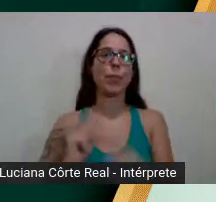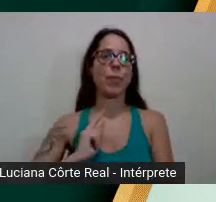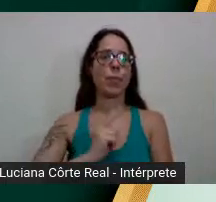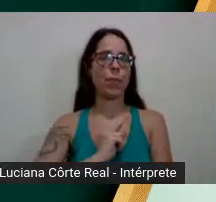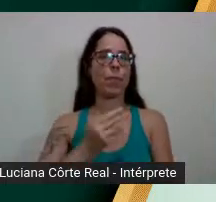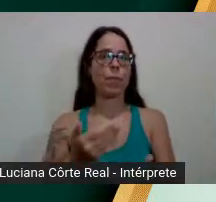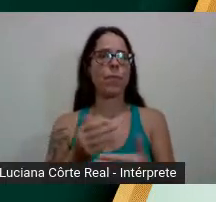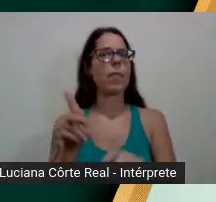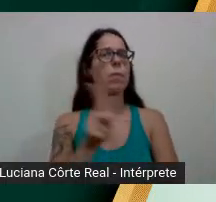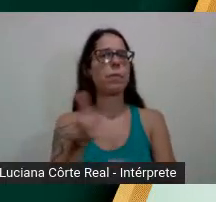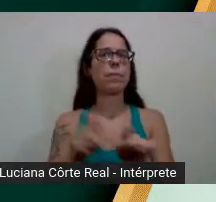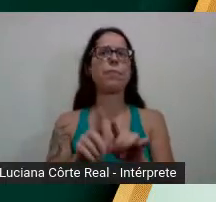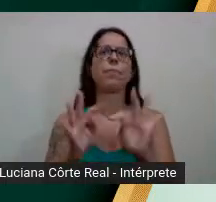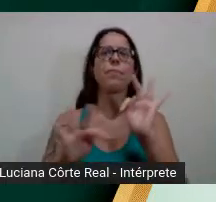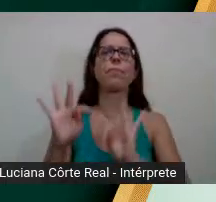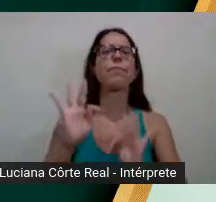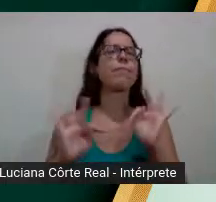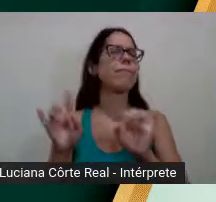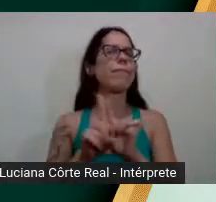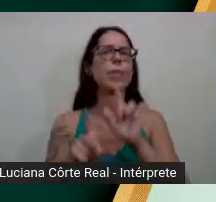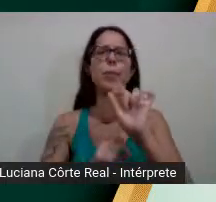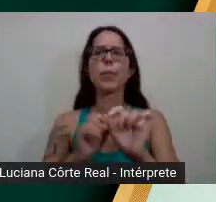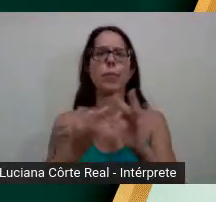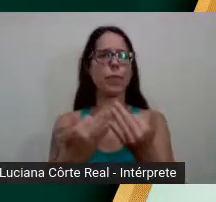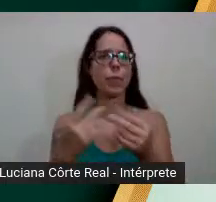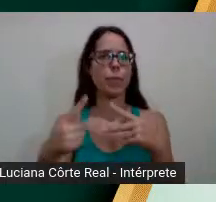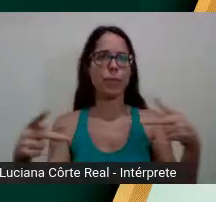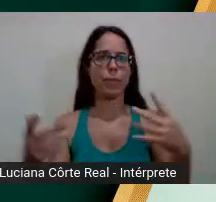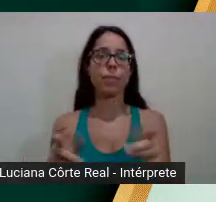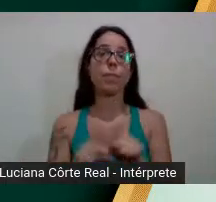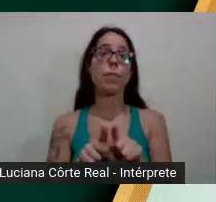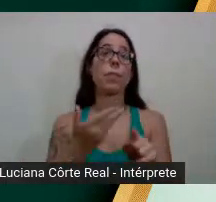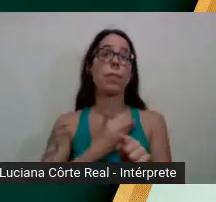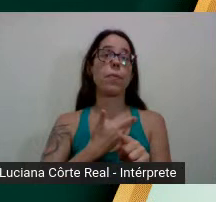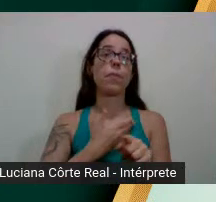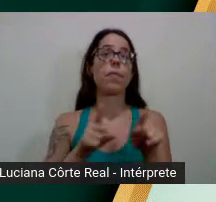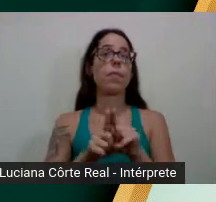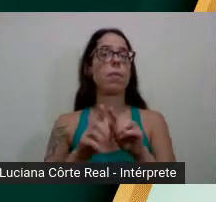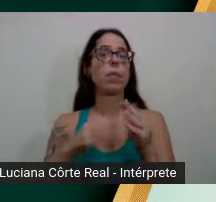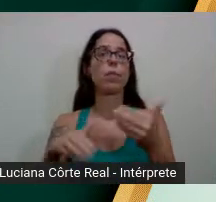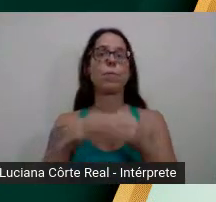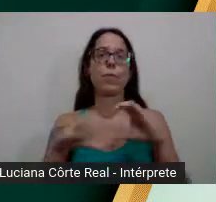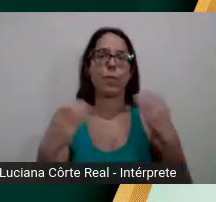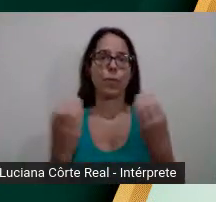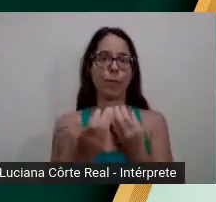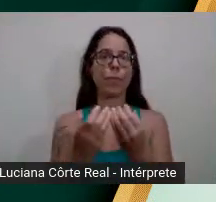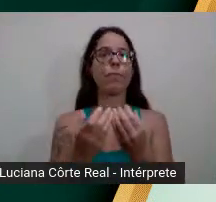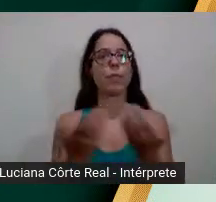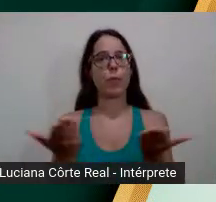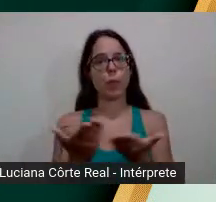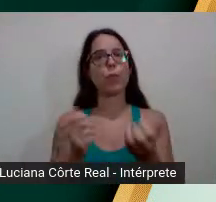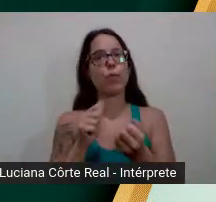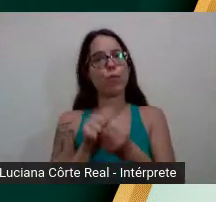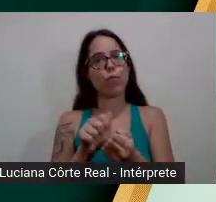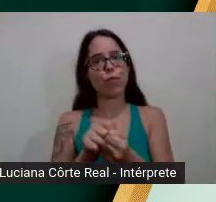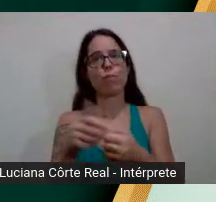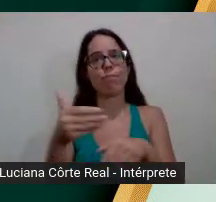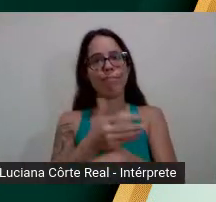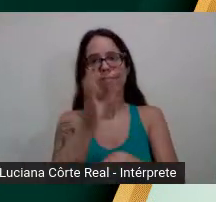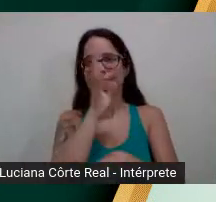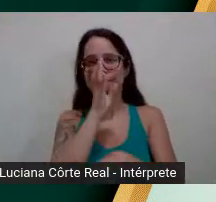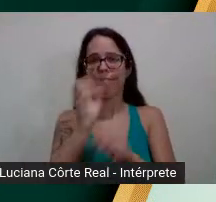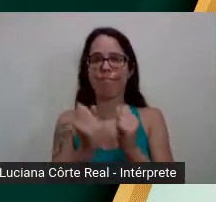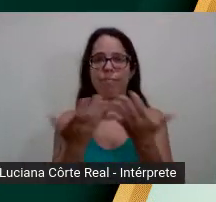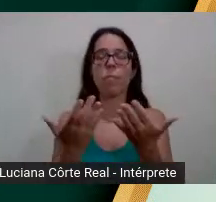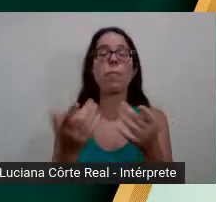professores, técnicos, seus familiares, amigos e a toda a comunidade que nos acompanha.